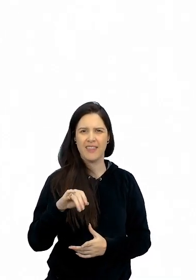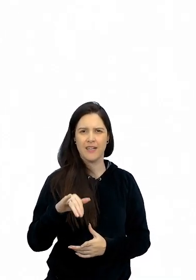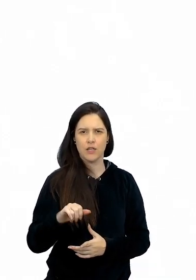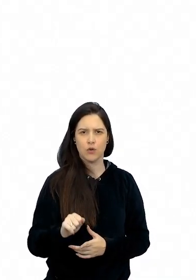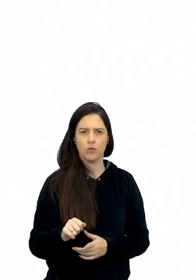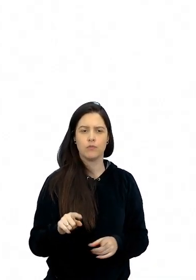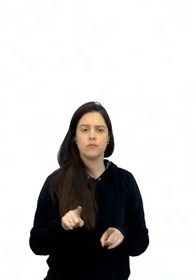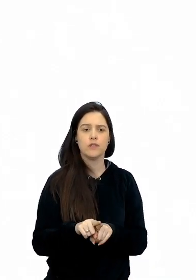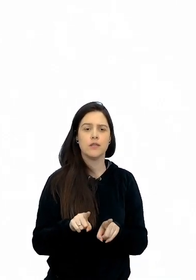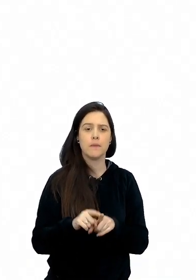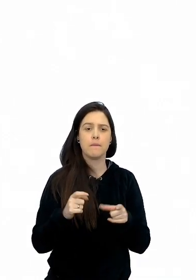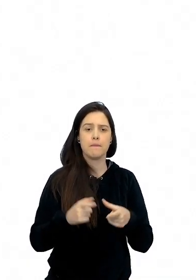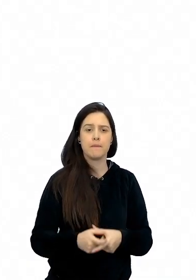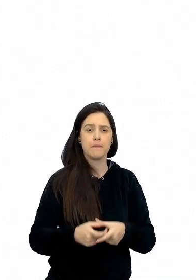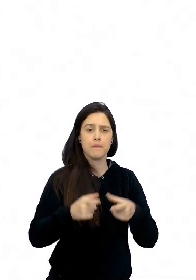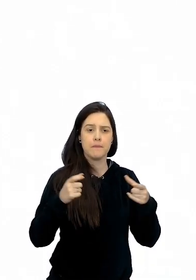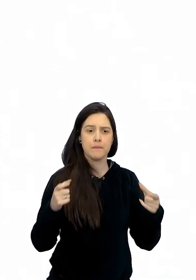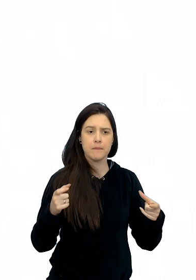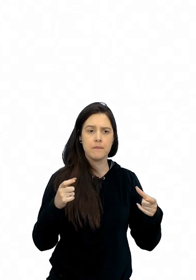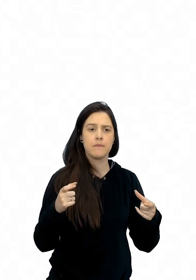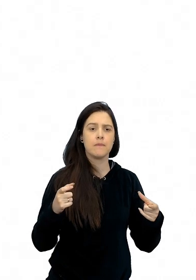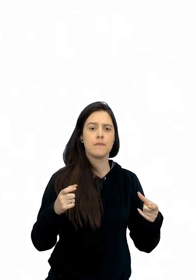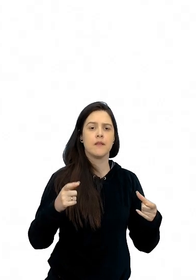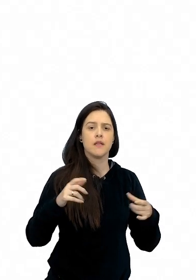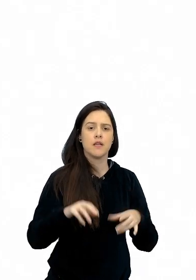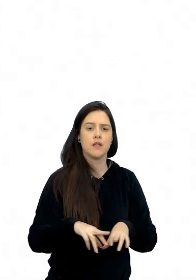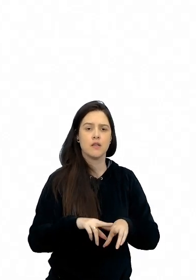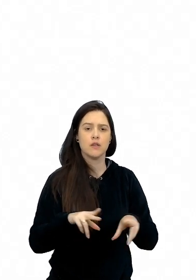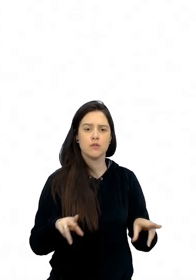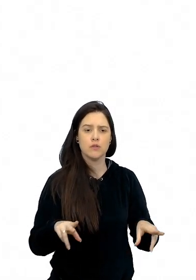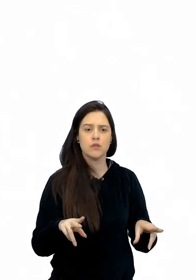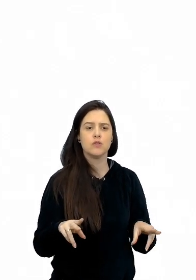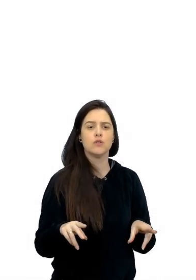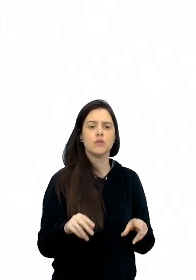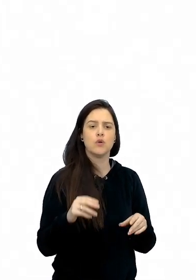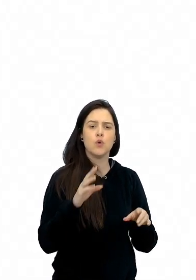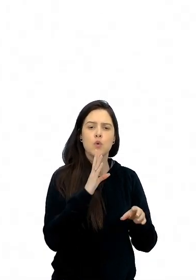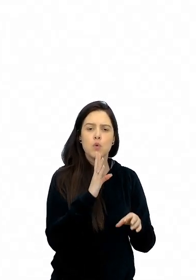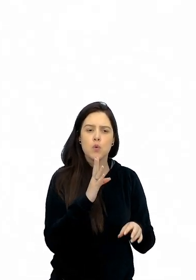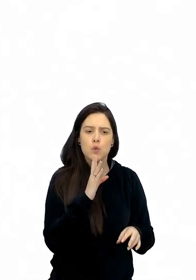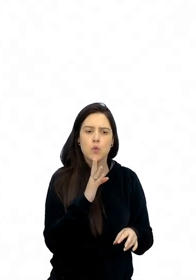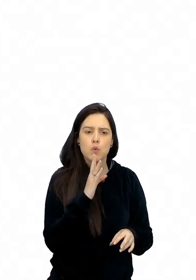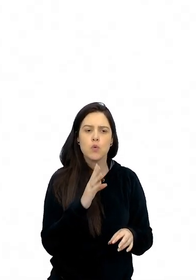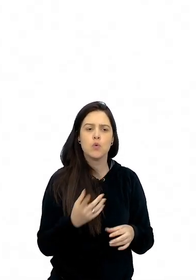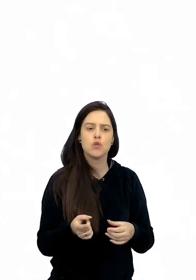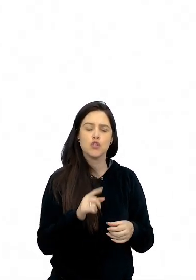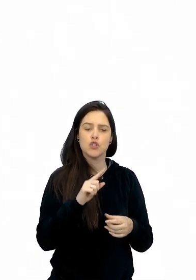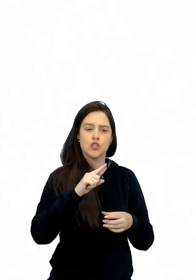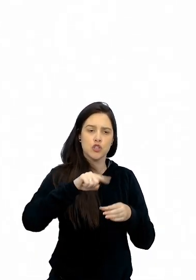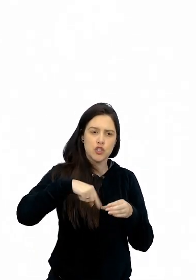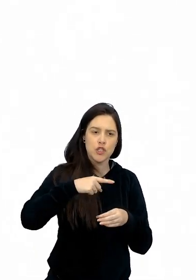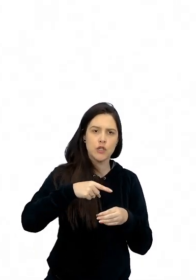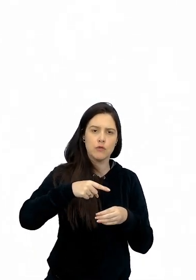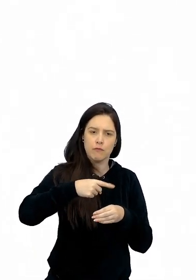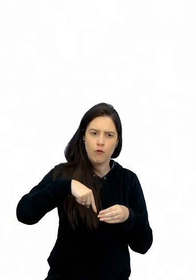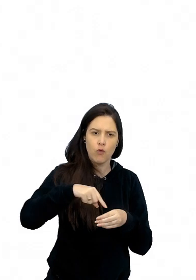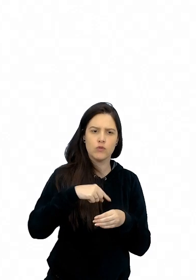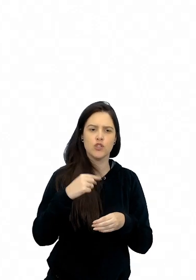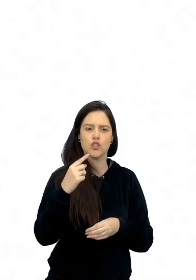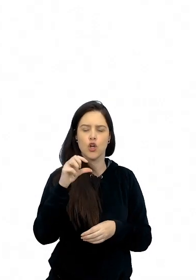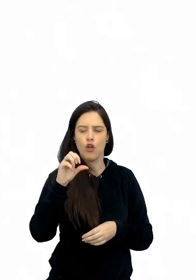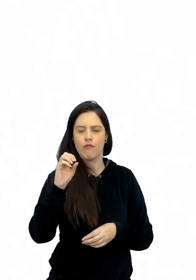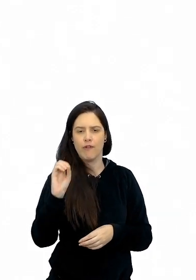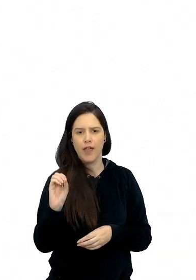ângulo como grandeza associada às figuras geométricas, reconhecendo os giros e voltas de 90 graus,